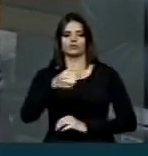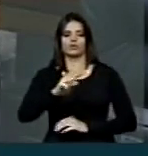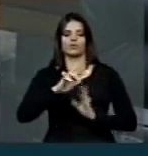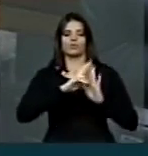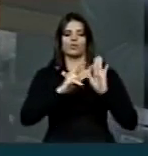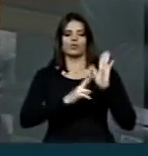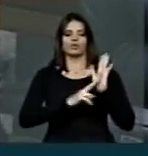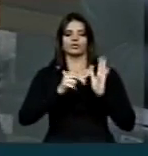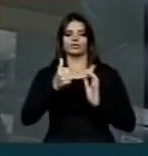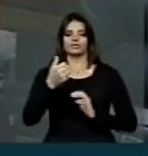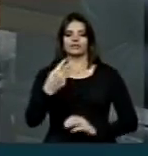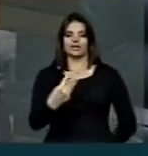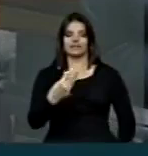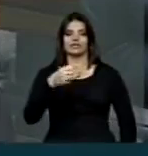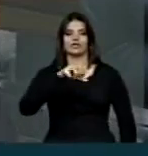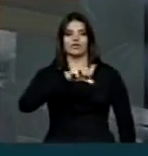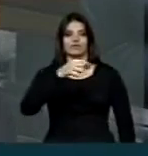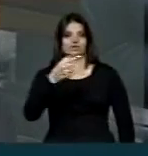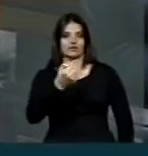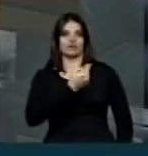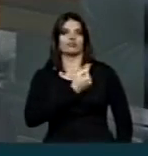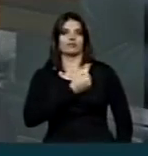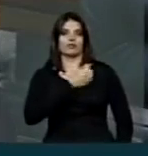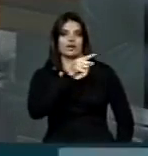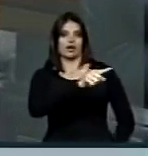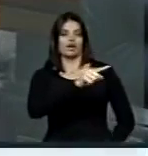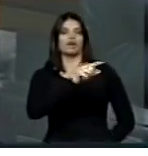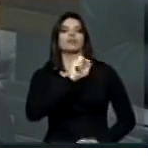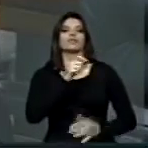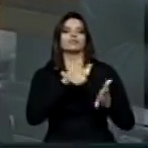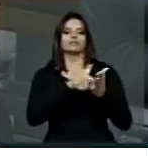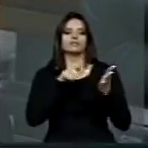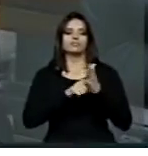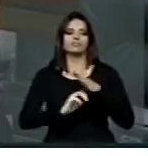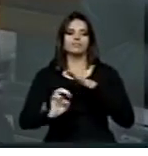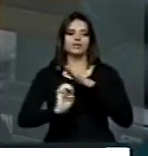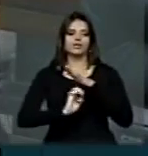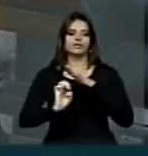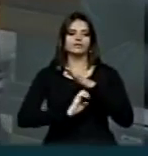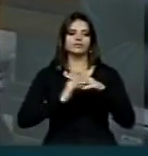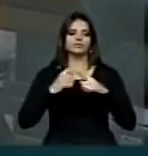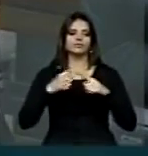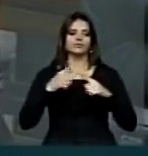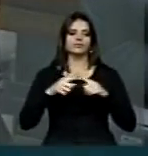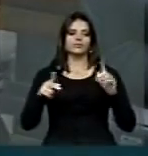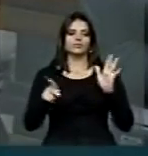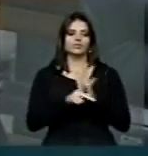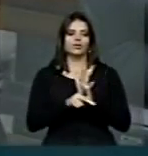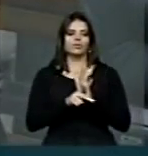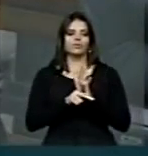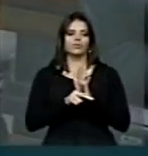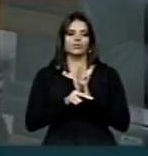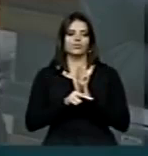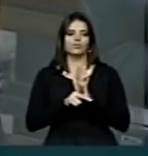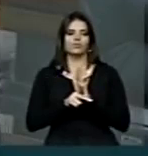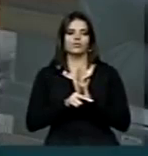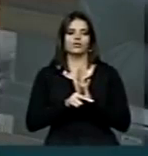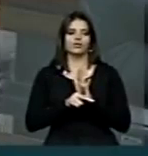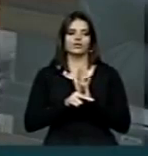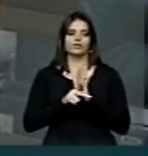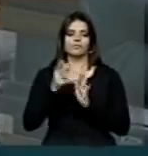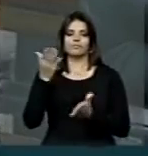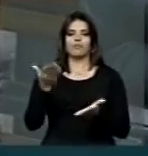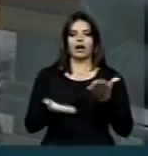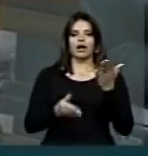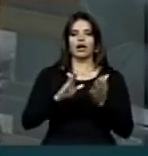onde ela exige das empresas que se submetem ao em forma de balanço